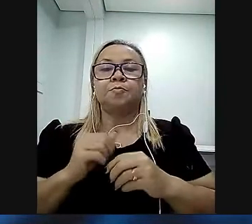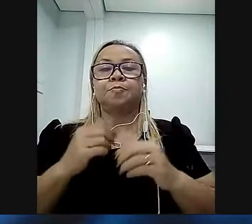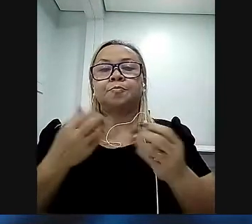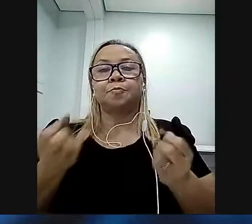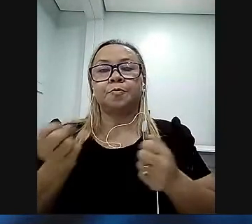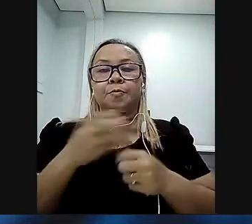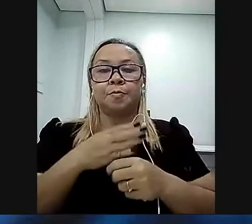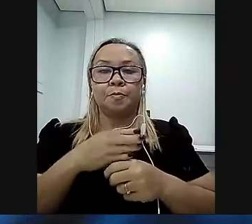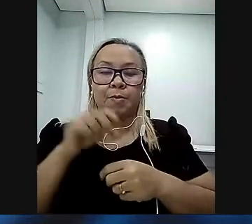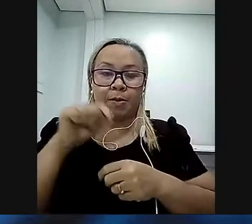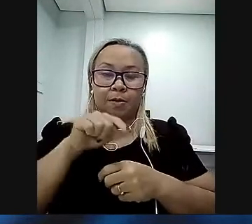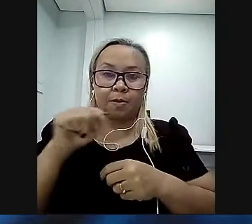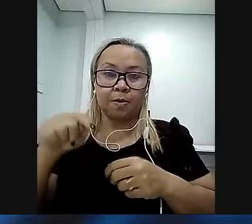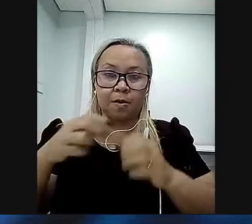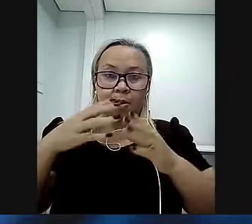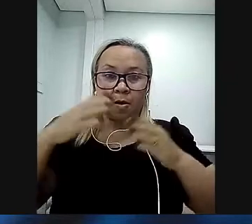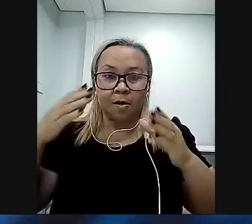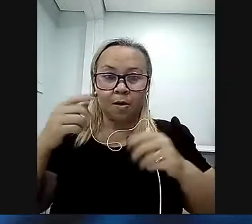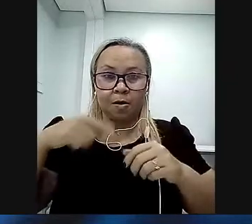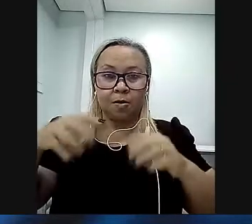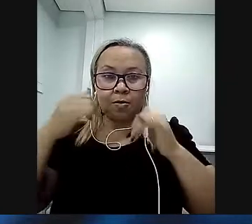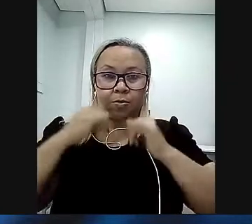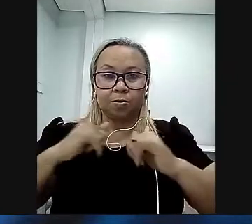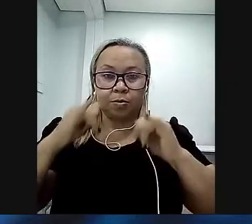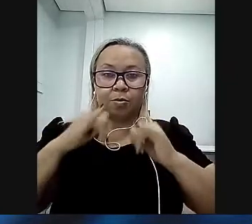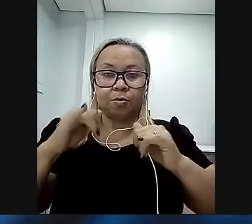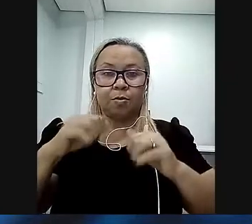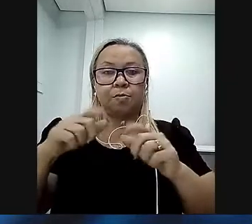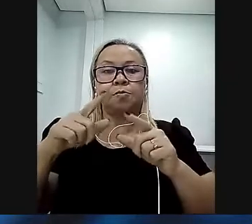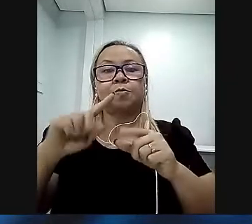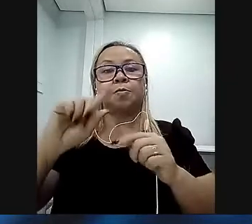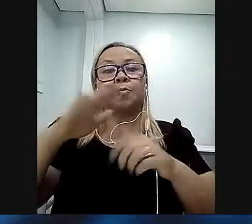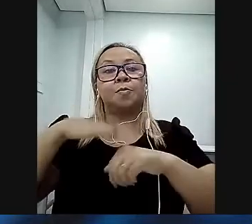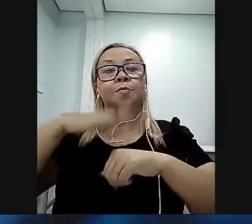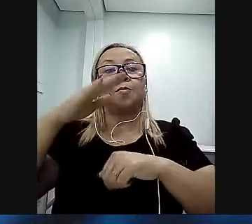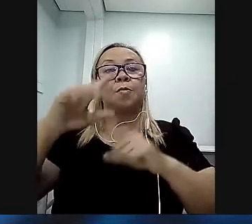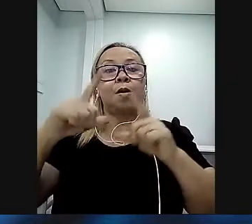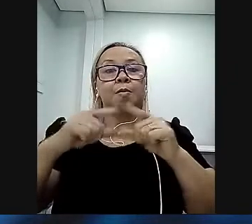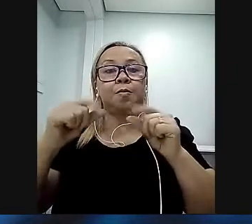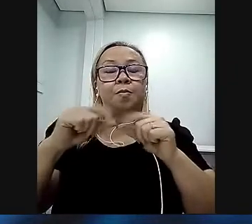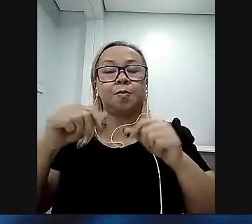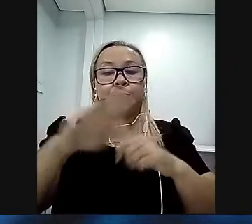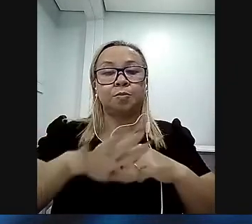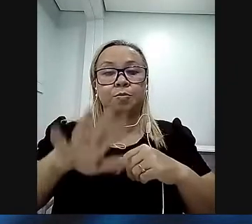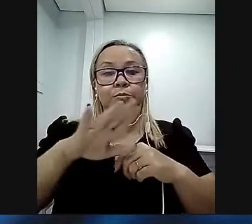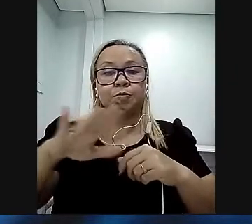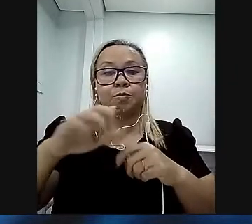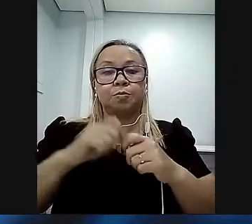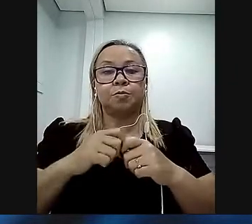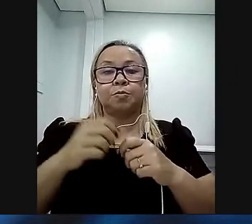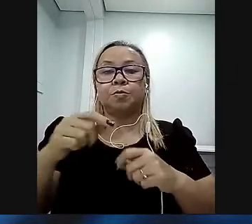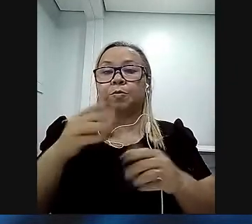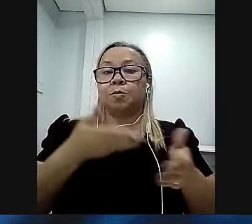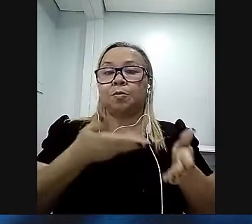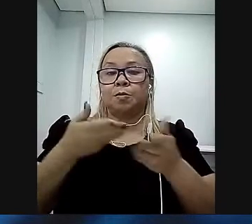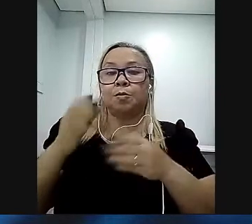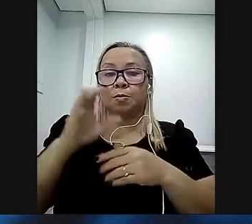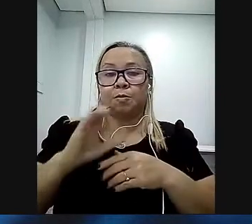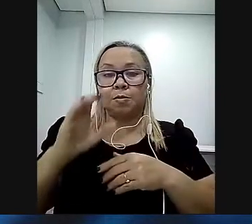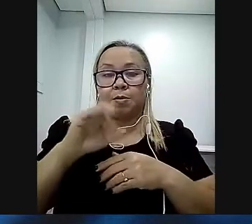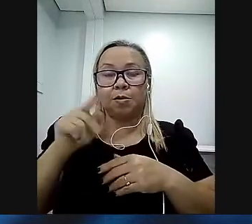ampliamos as nossas projeções para além do plano piloto. Levamos a história da construção da cidade para Ceilândia e Planaltina.